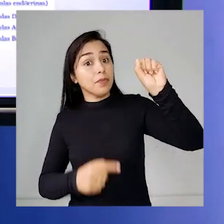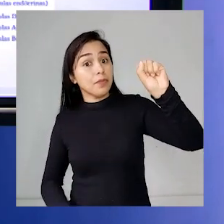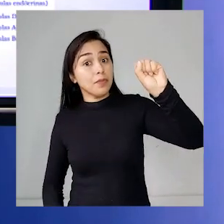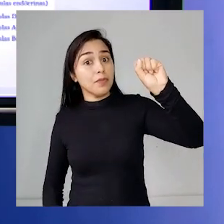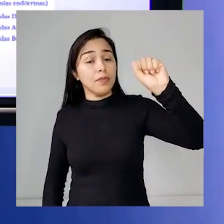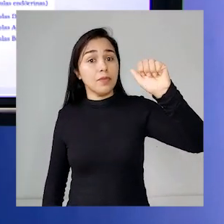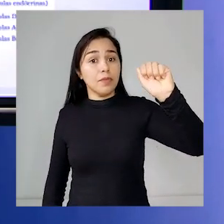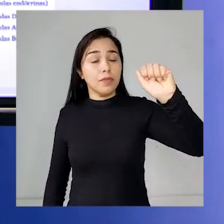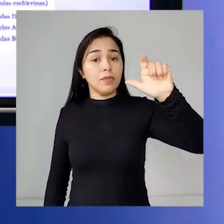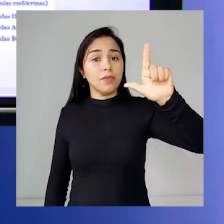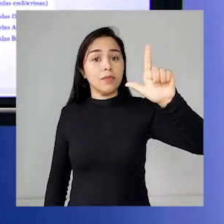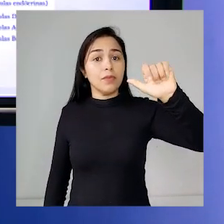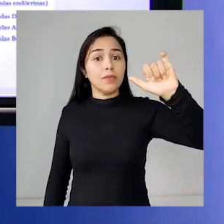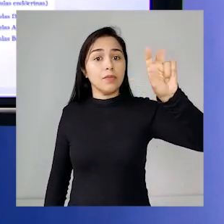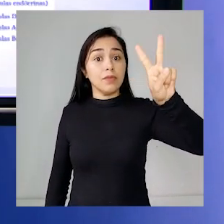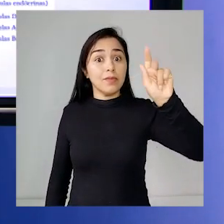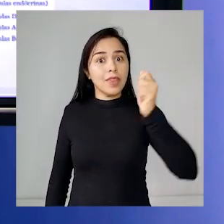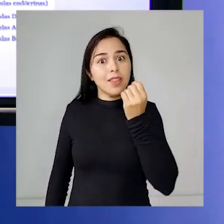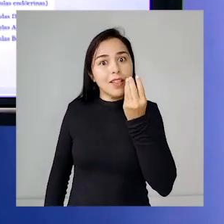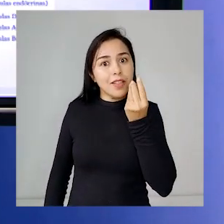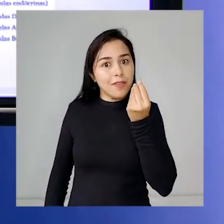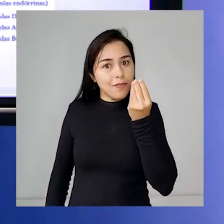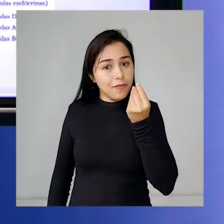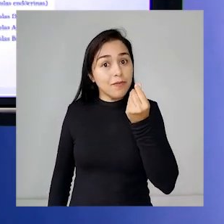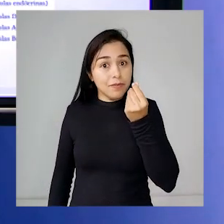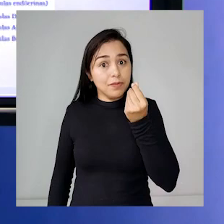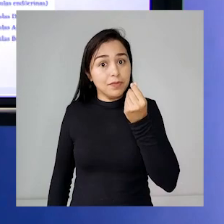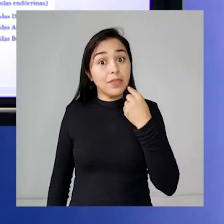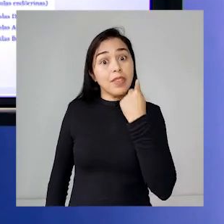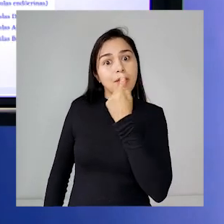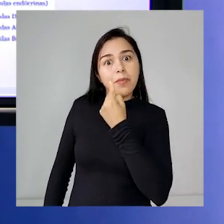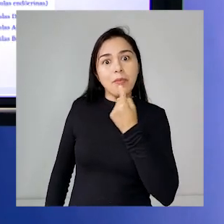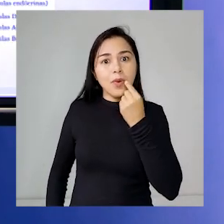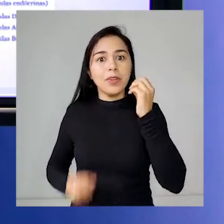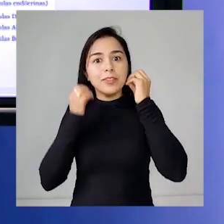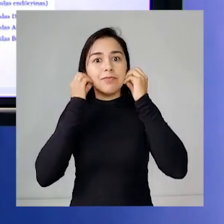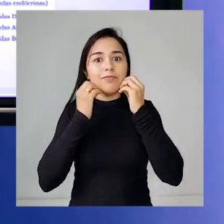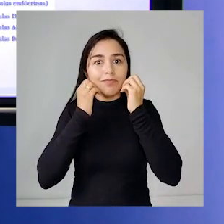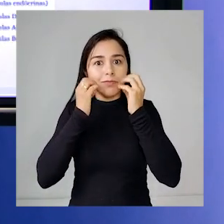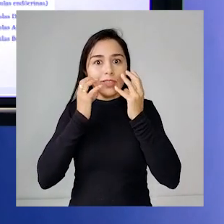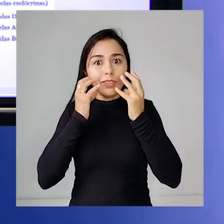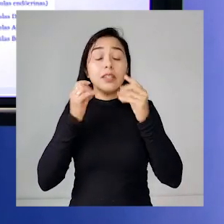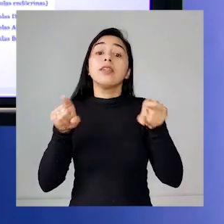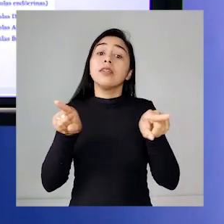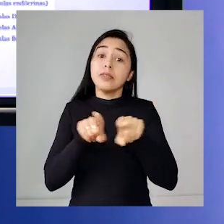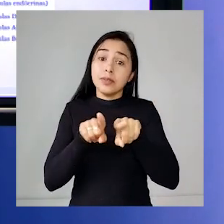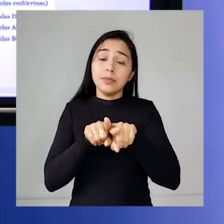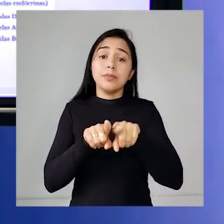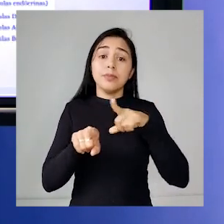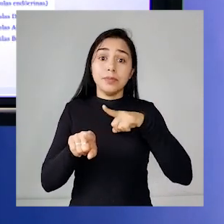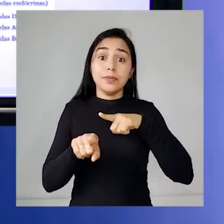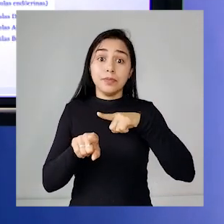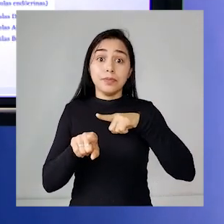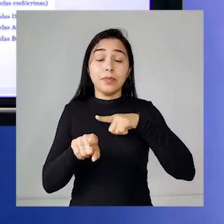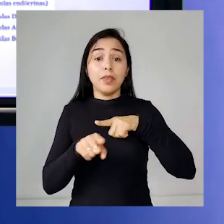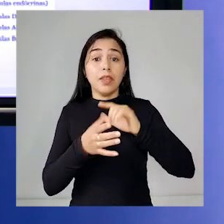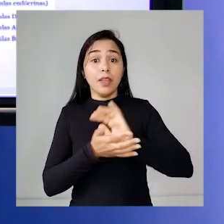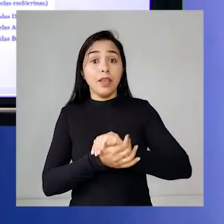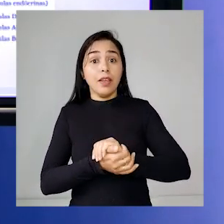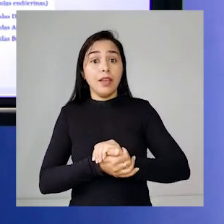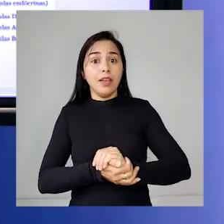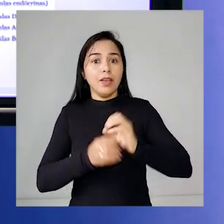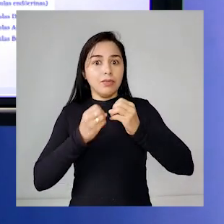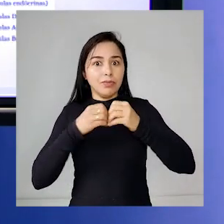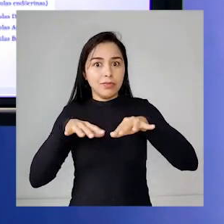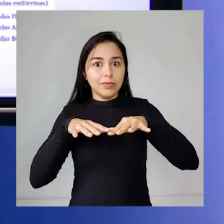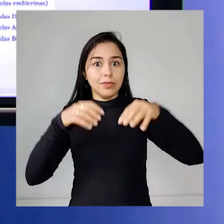é jogada na cavidade que nós chamamos de boca. Além delas, nós temos as glândulas sudoríparas